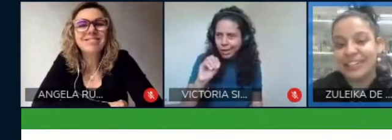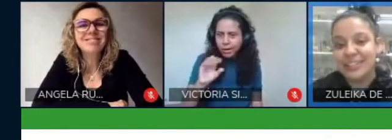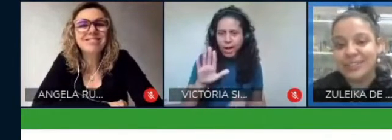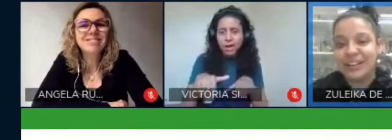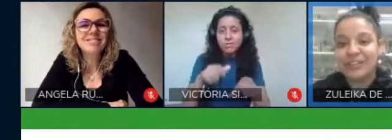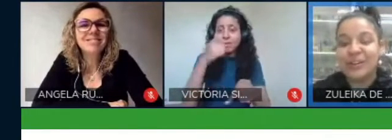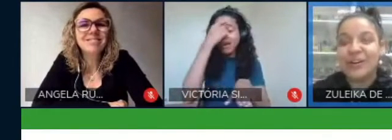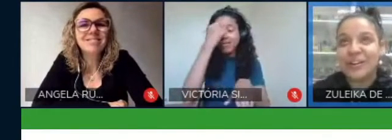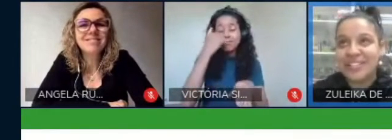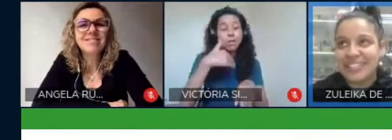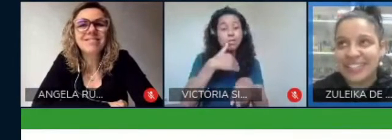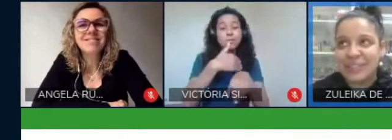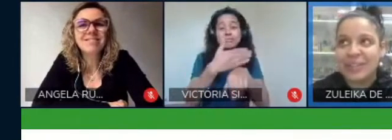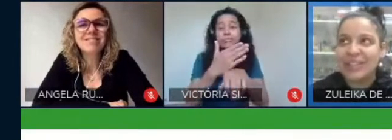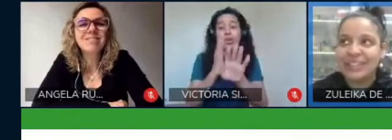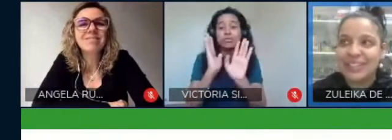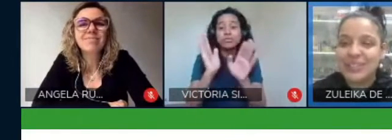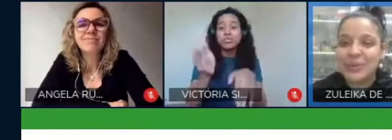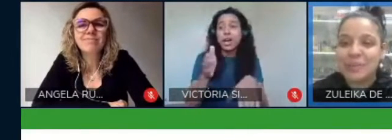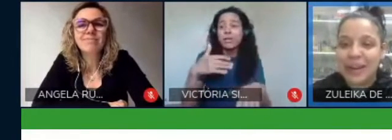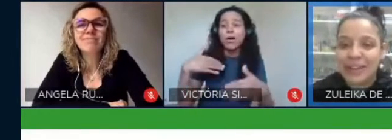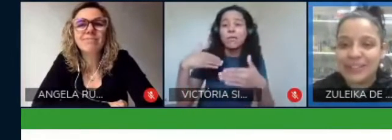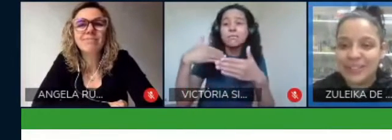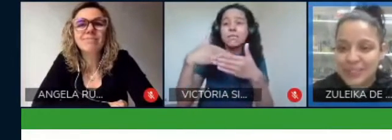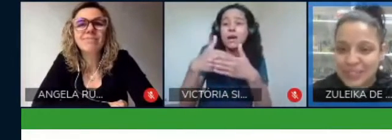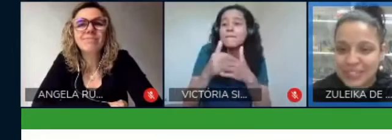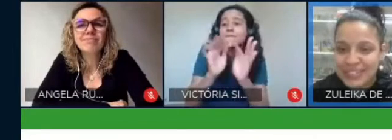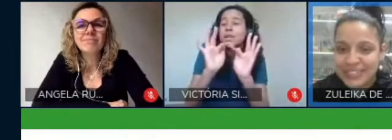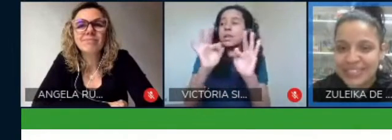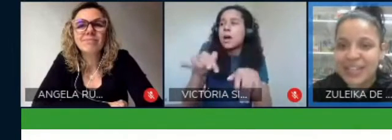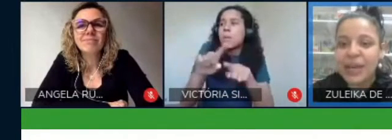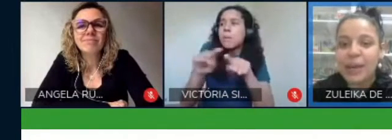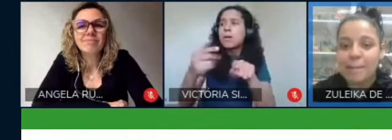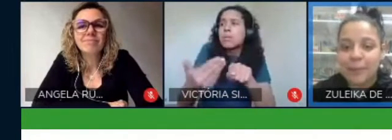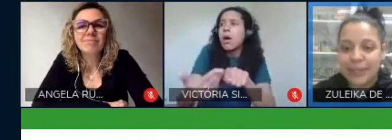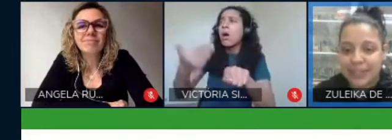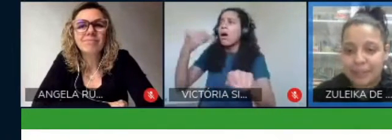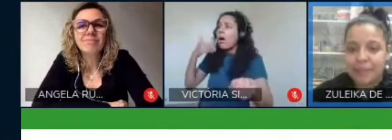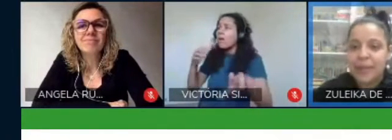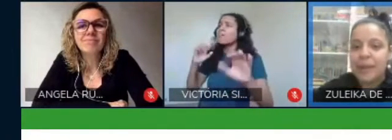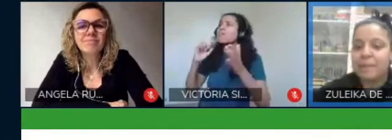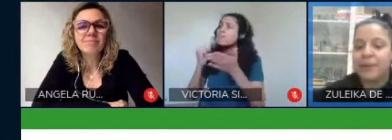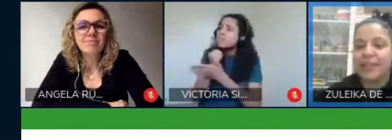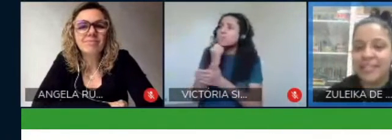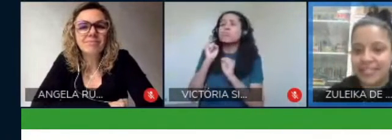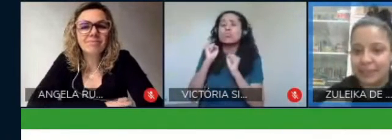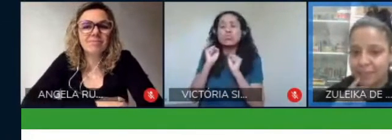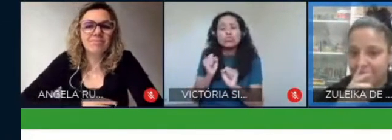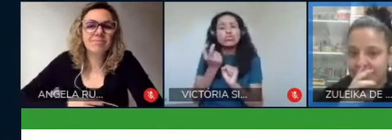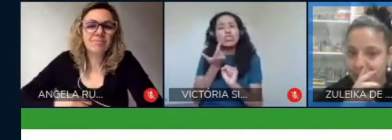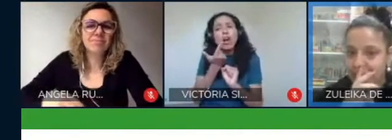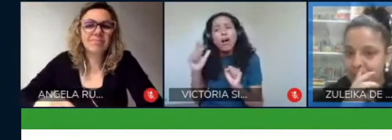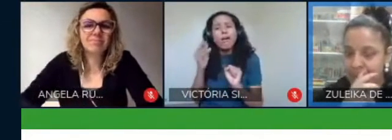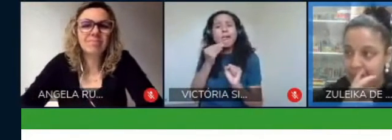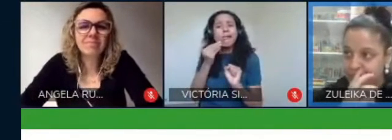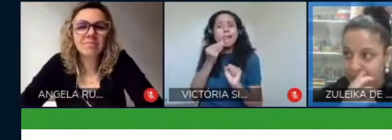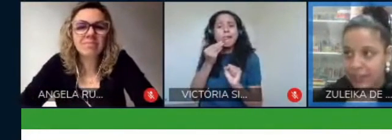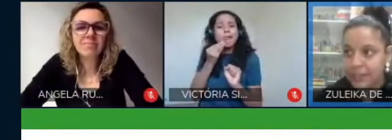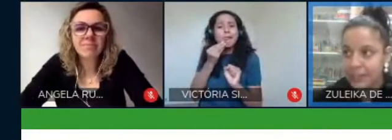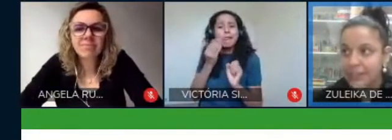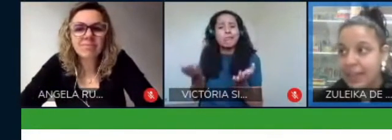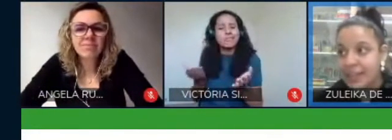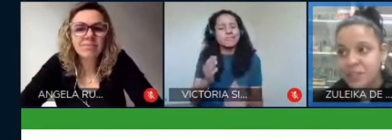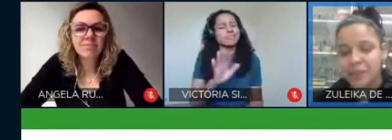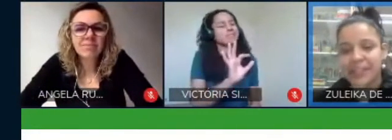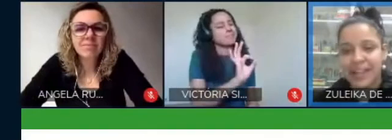graduação, e aí elas falam, nossa, eu queria ter descoberto isso antes. Por quê? Porque assim, digamos